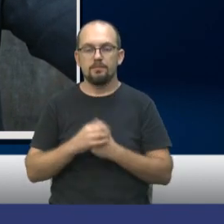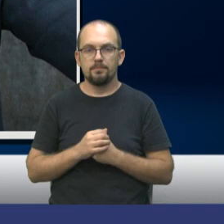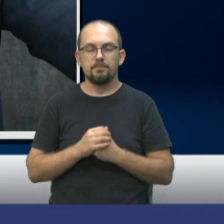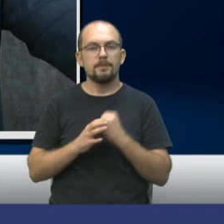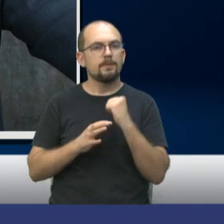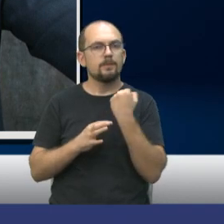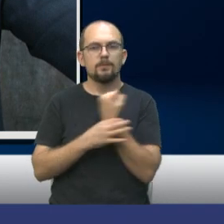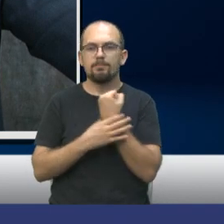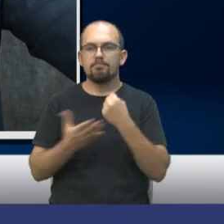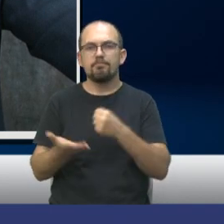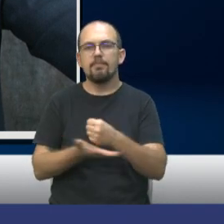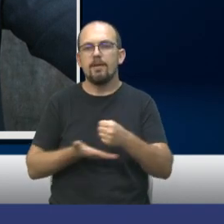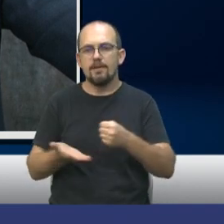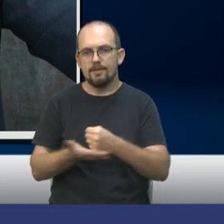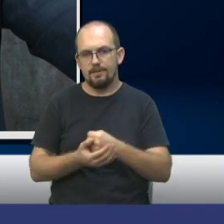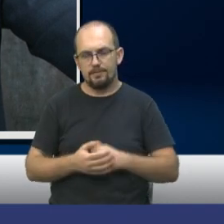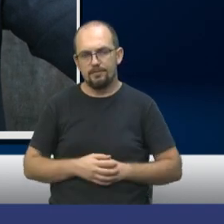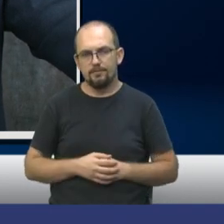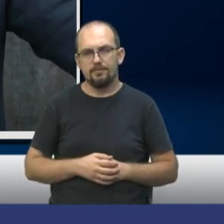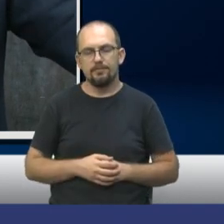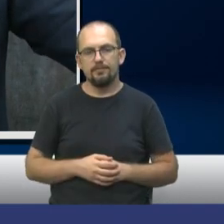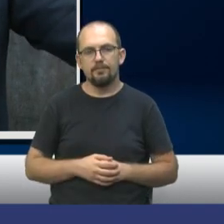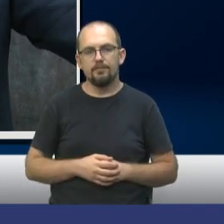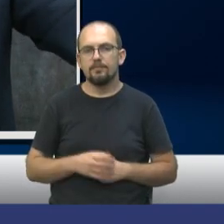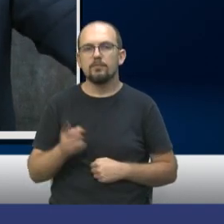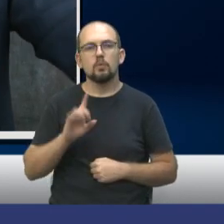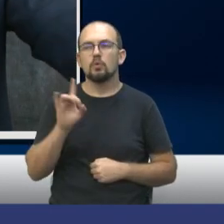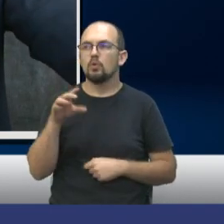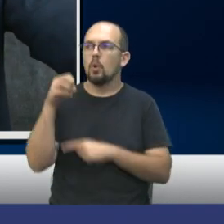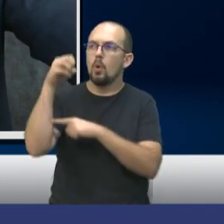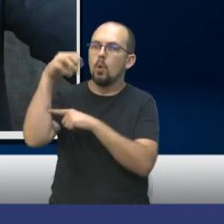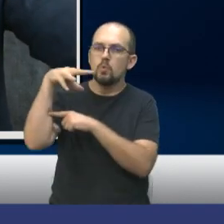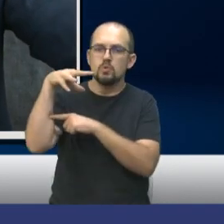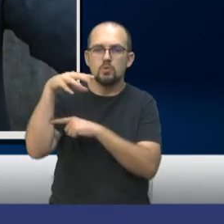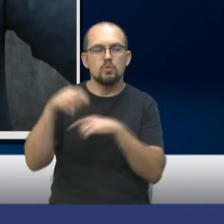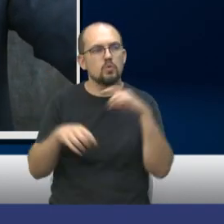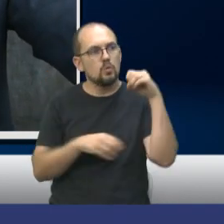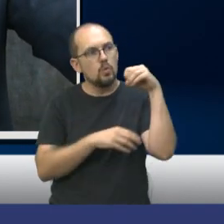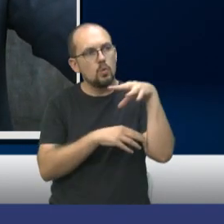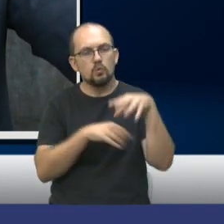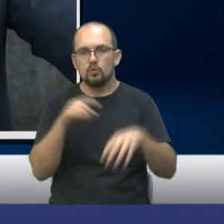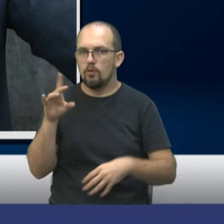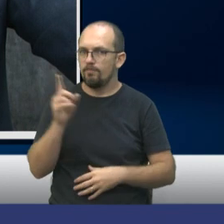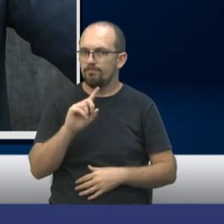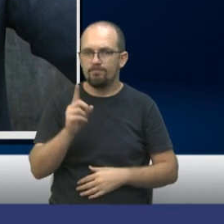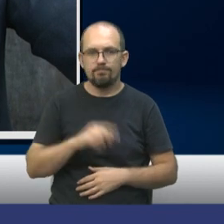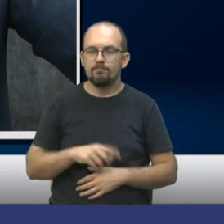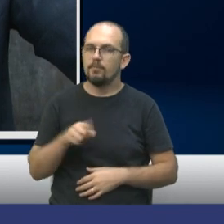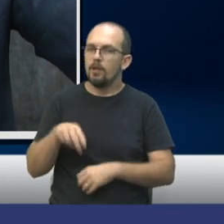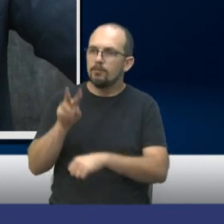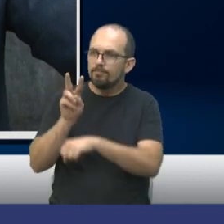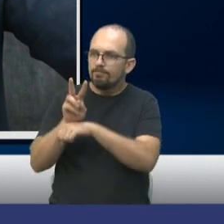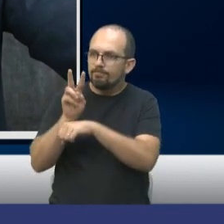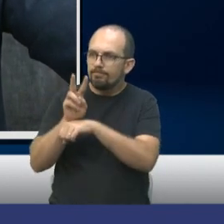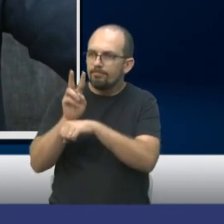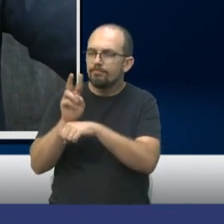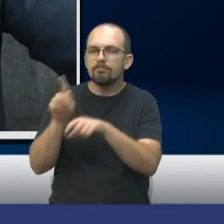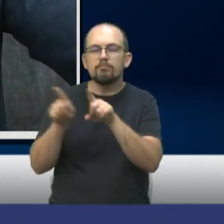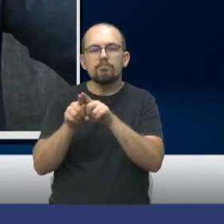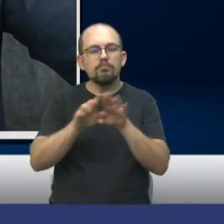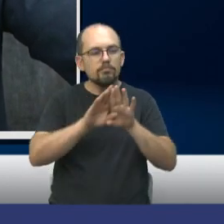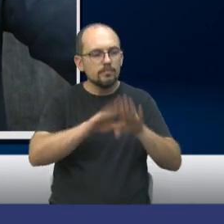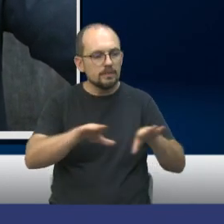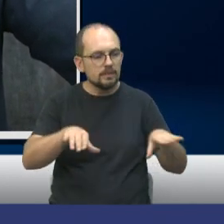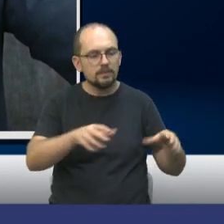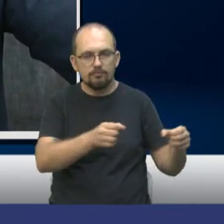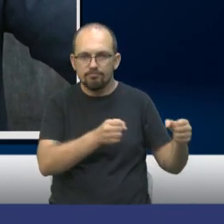primária, ok? Segurança primária não é só a iluminação como está sendo feito, mas é manter e colocar as crianças,